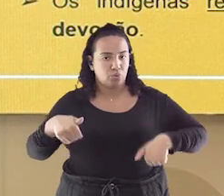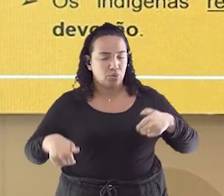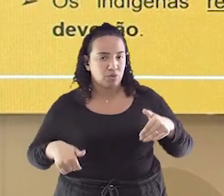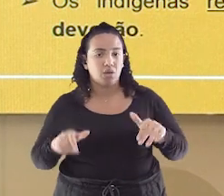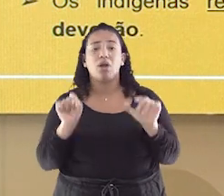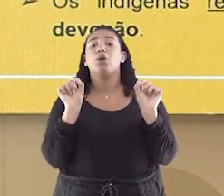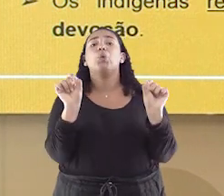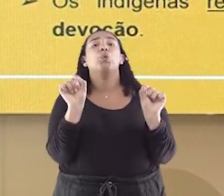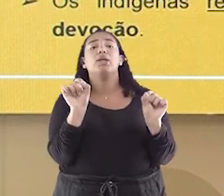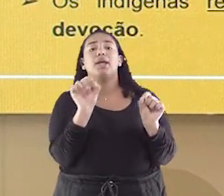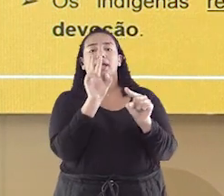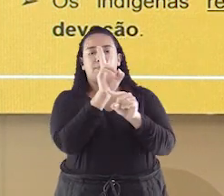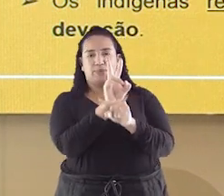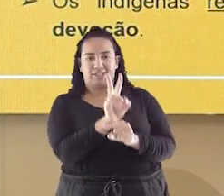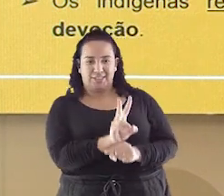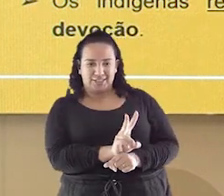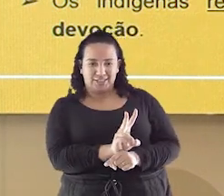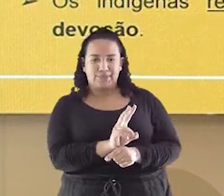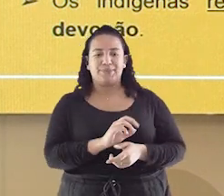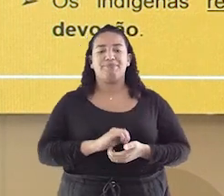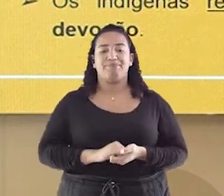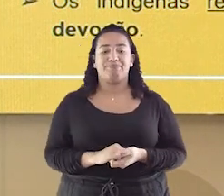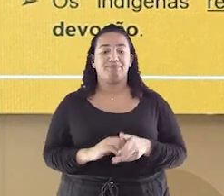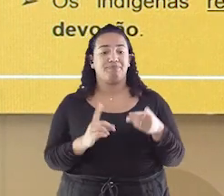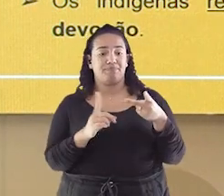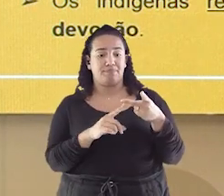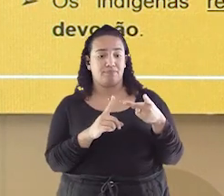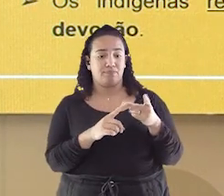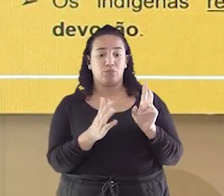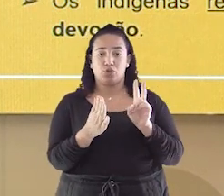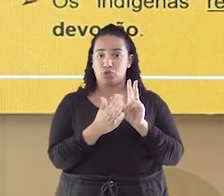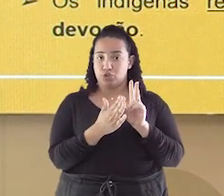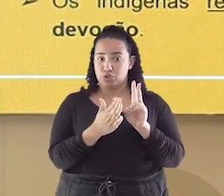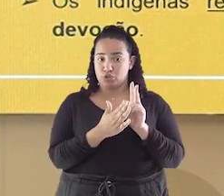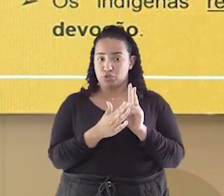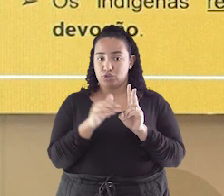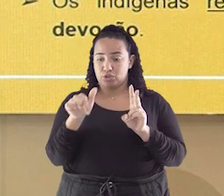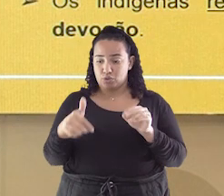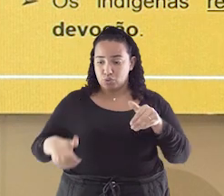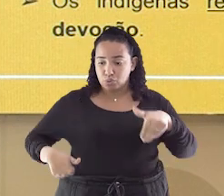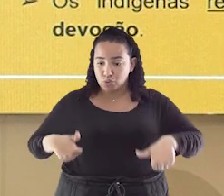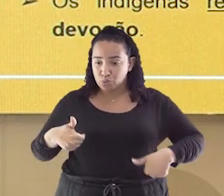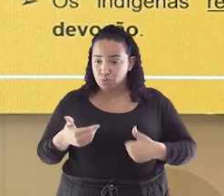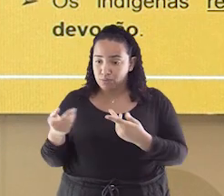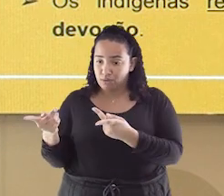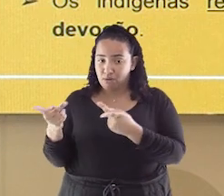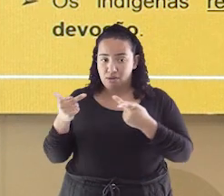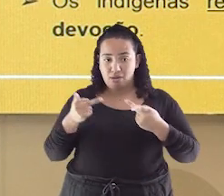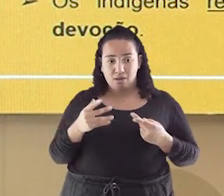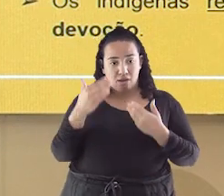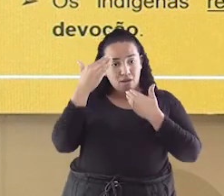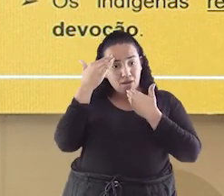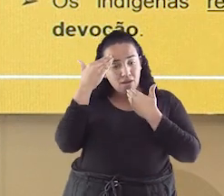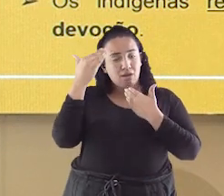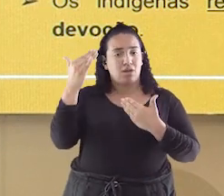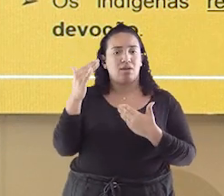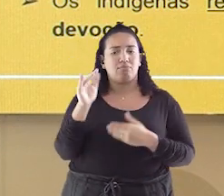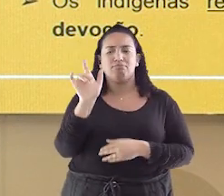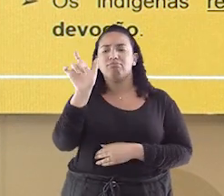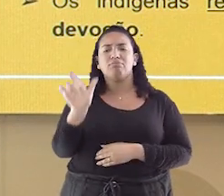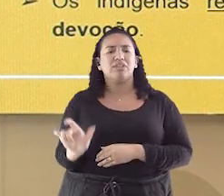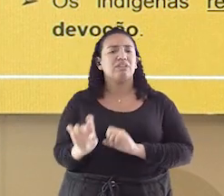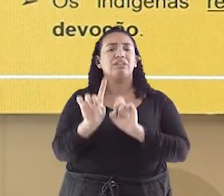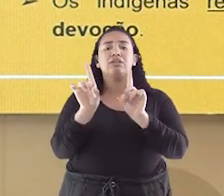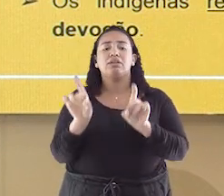Curupira? A proteção. Os indígenas recebem Curupira com devoção. Recebem